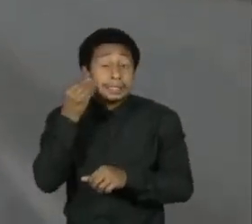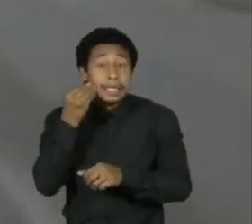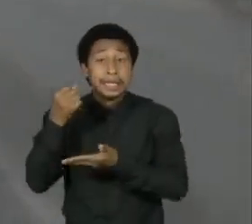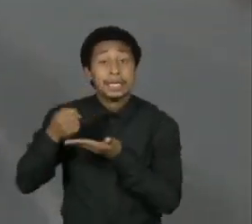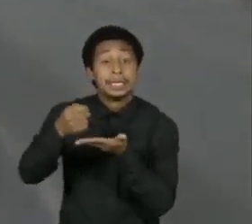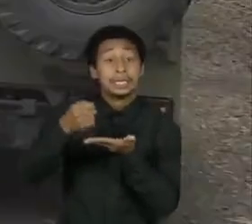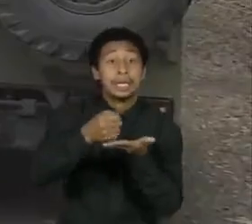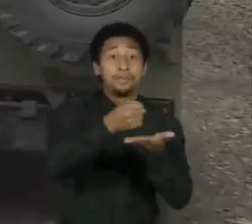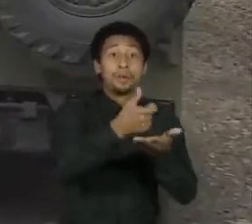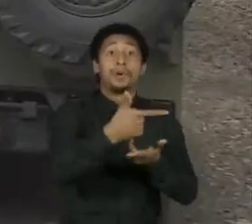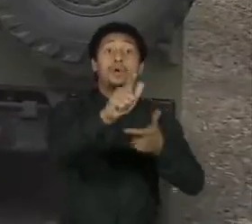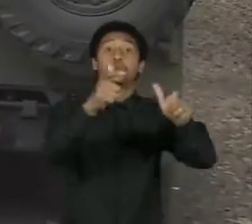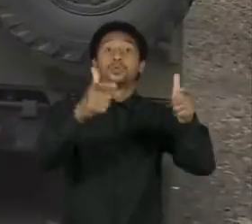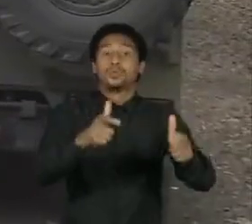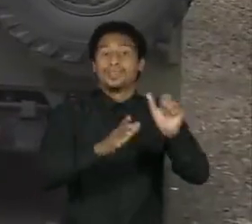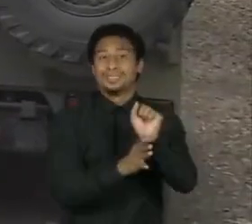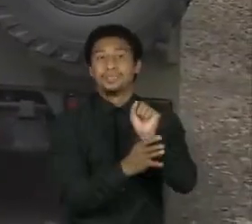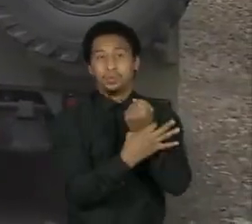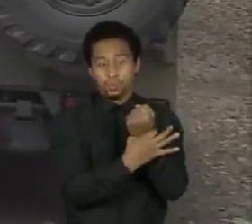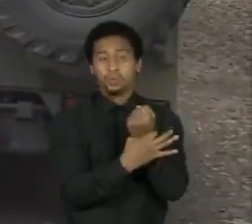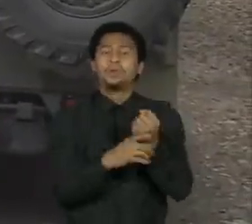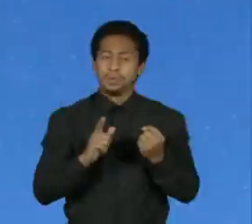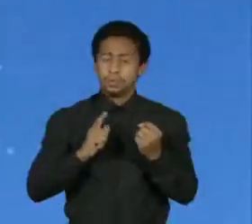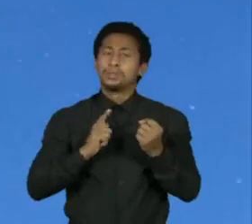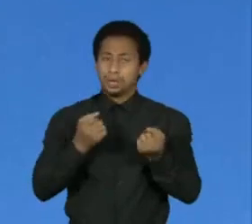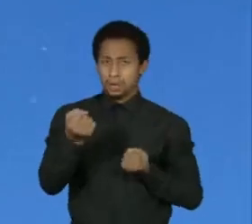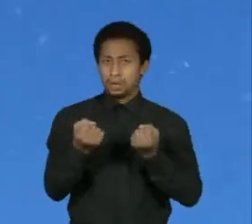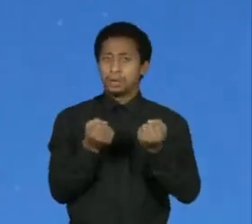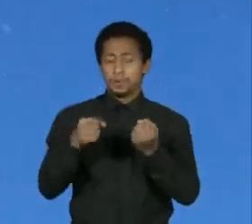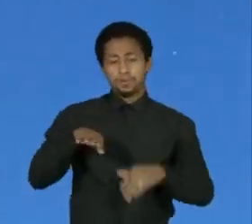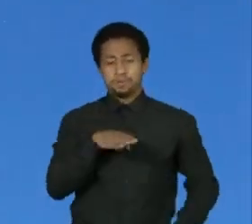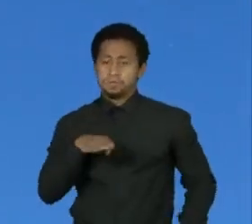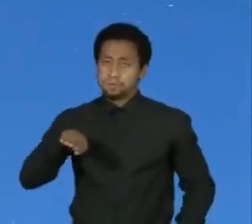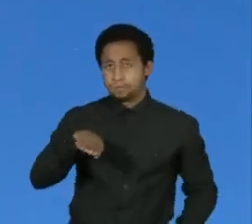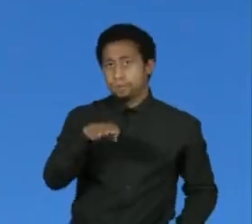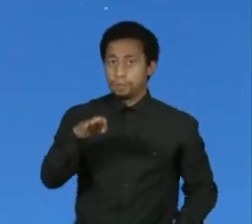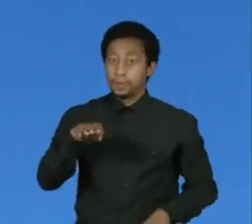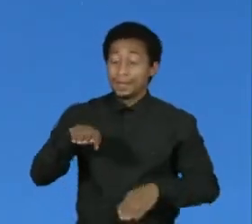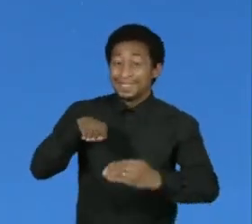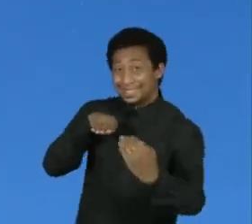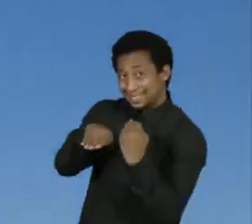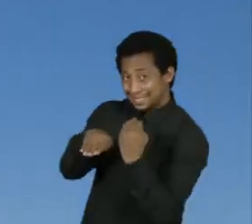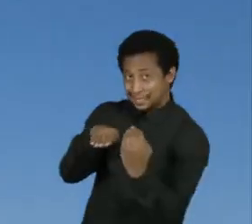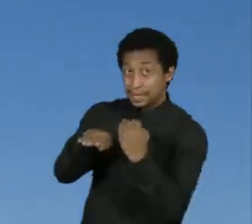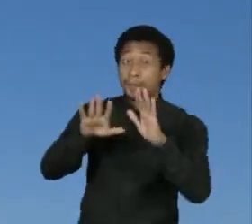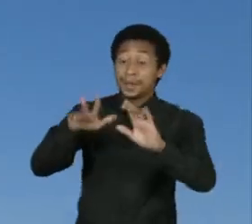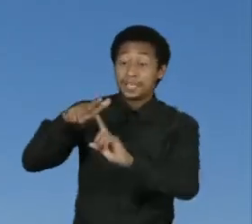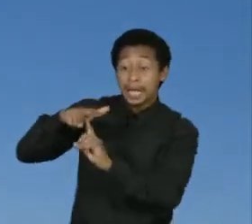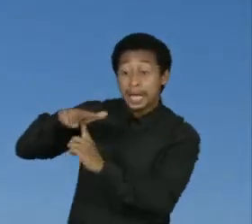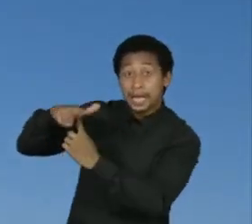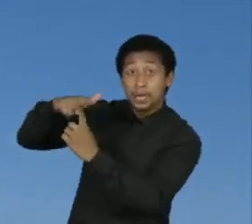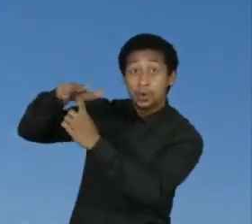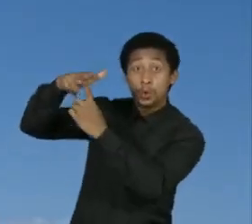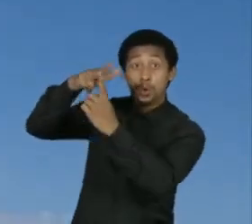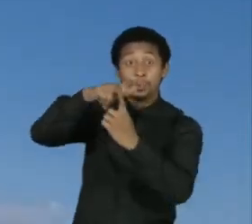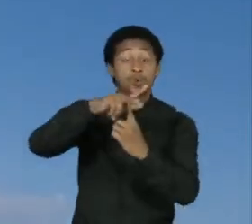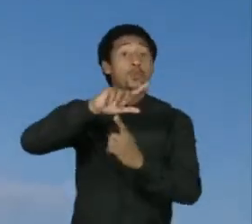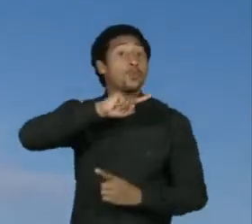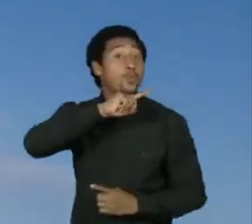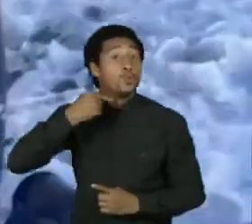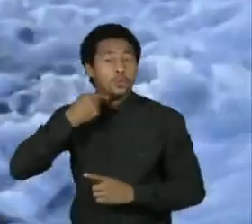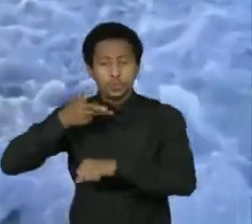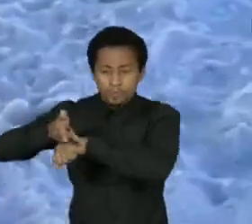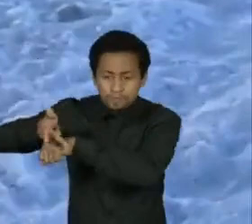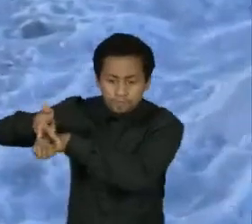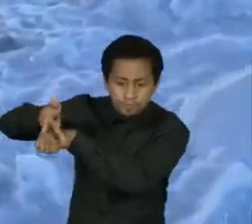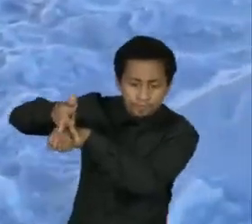também estão na estrada. A movimentação de tanques e helicópteros russos aconteceu durante o cessar-fogo. Por enquanto,